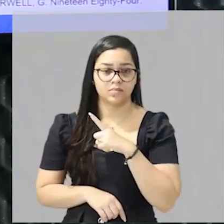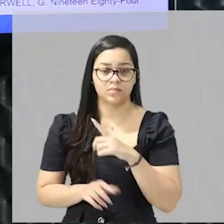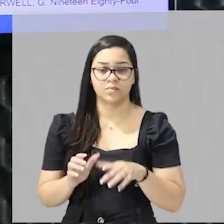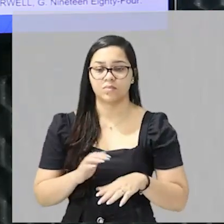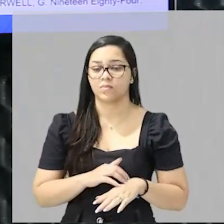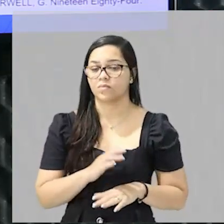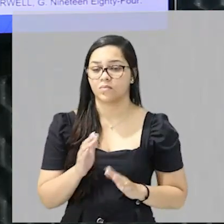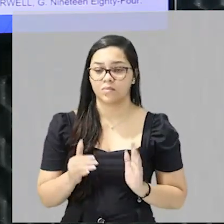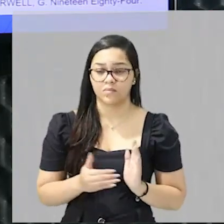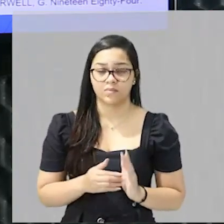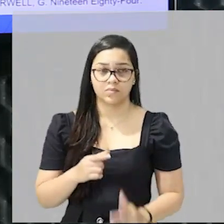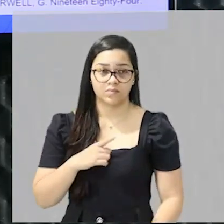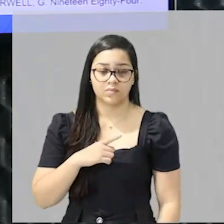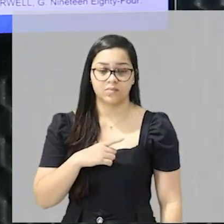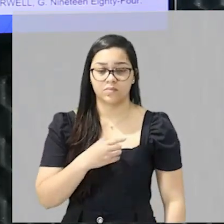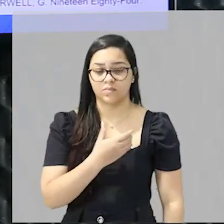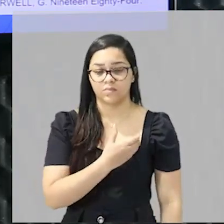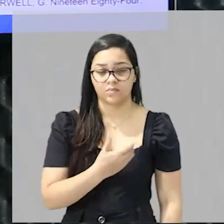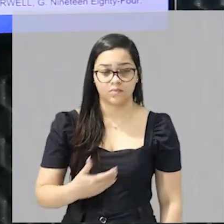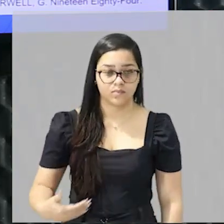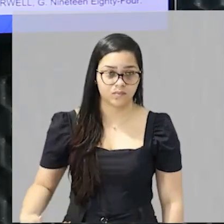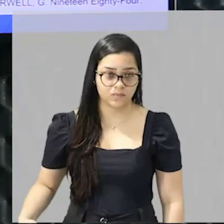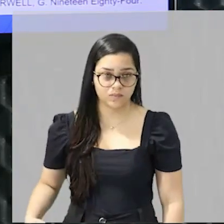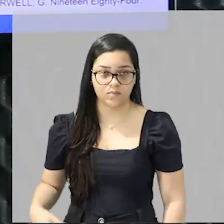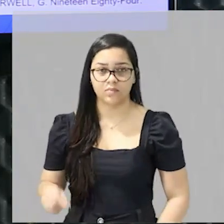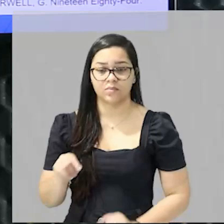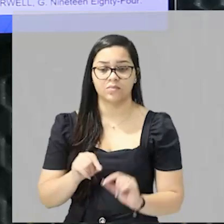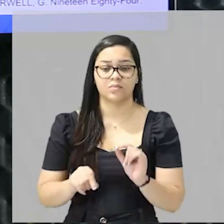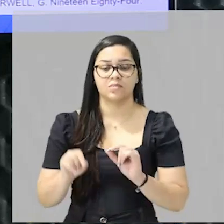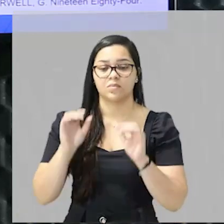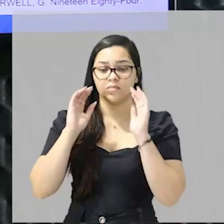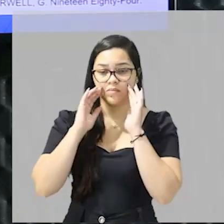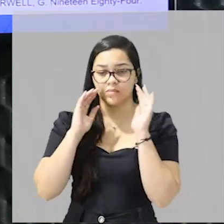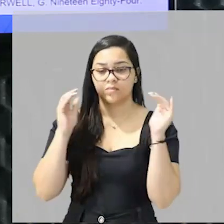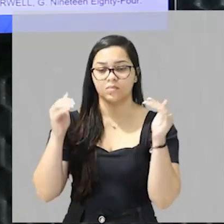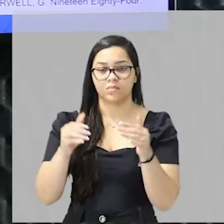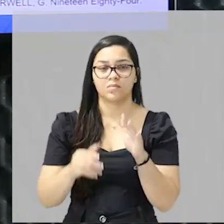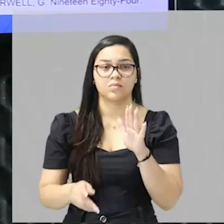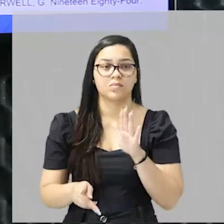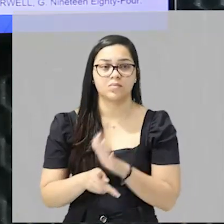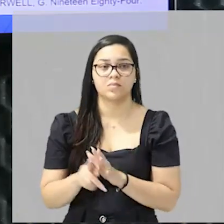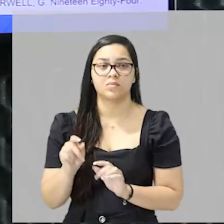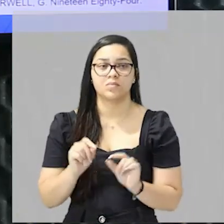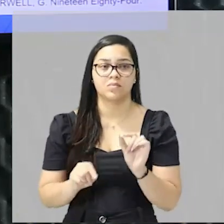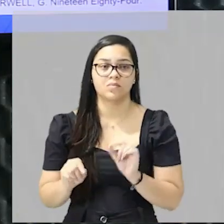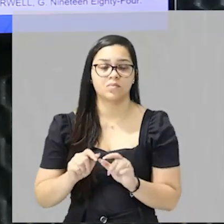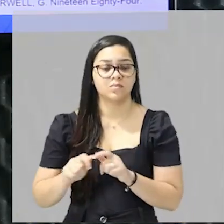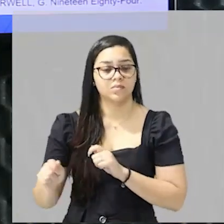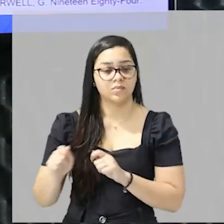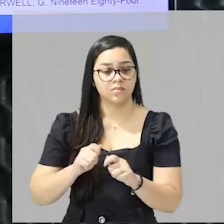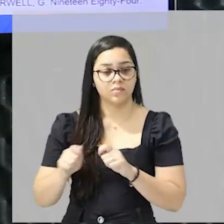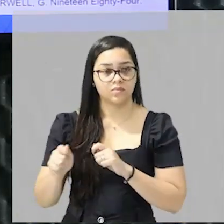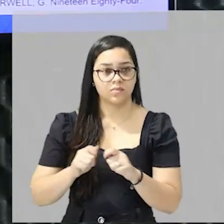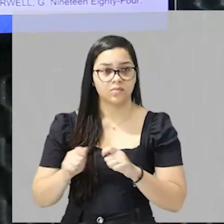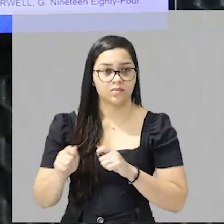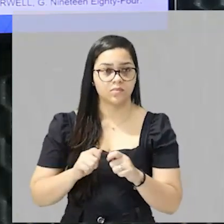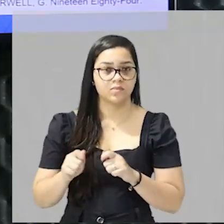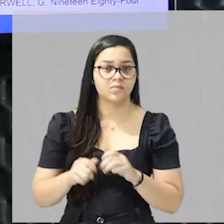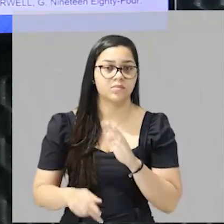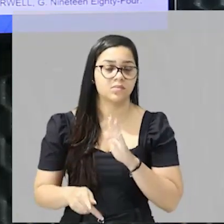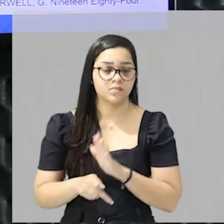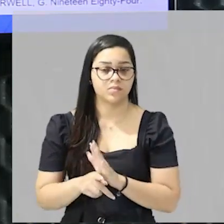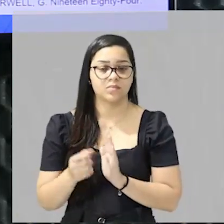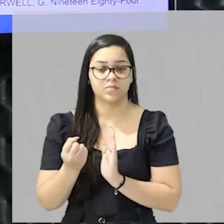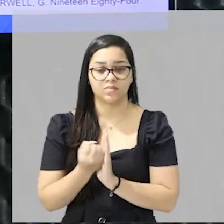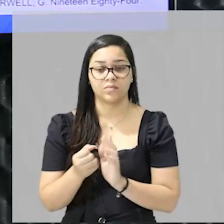totalitário, um governo ou um partido, que é o foco da obra, um partido que controla. Ele controla o registro